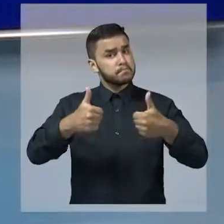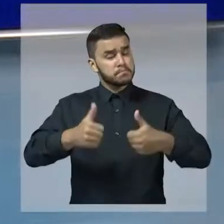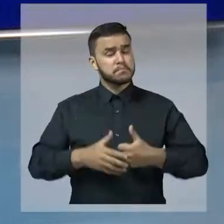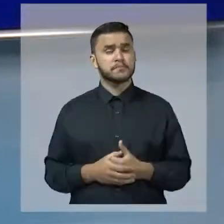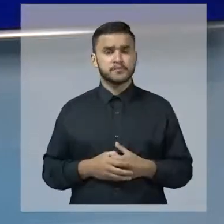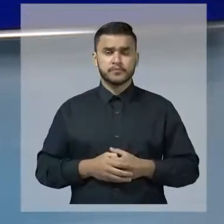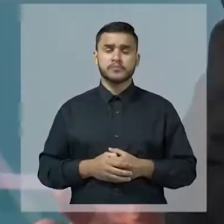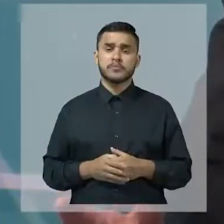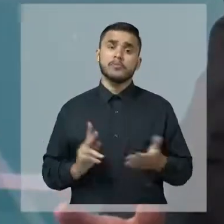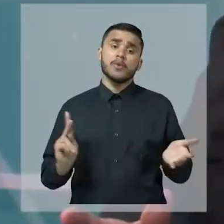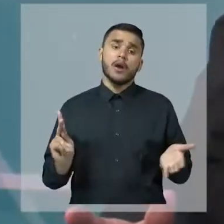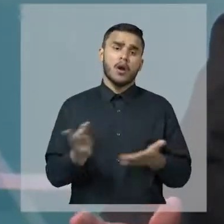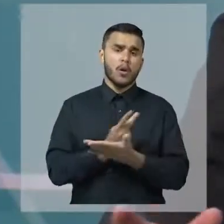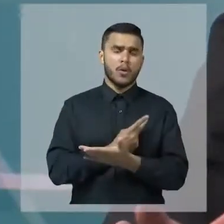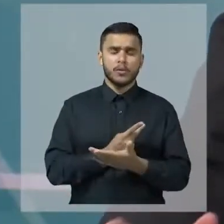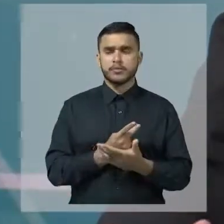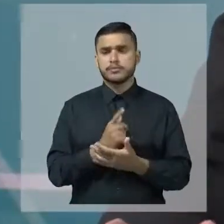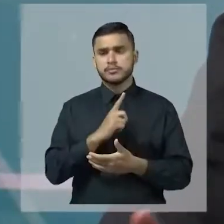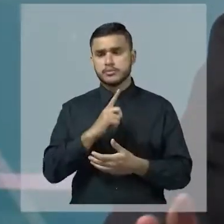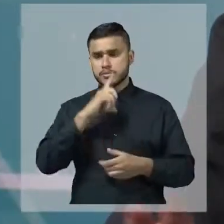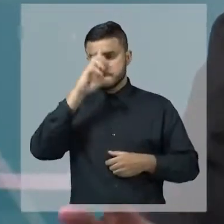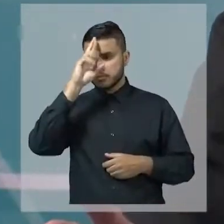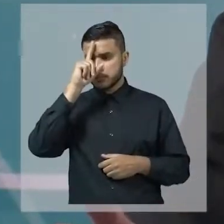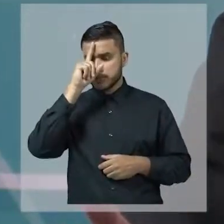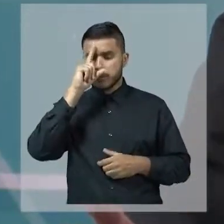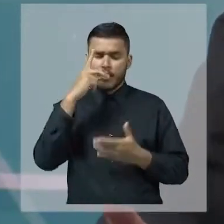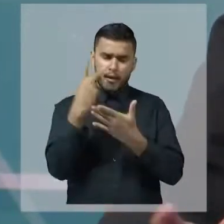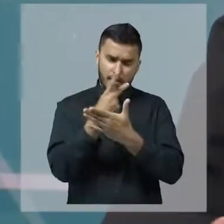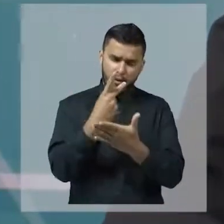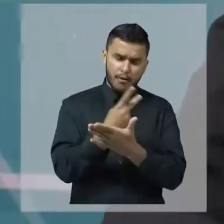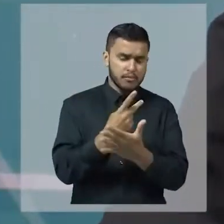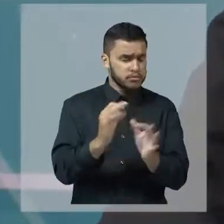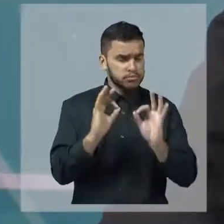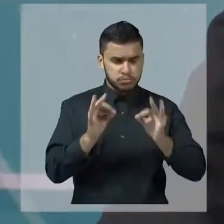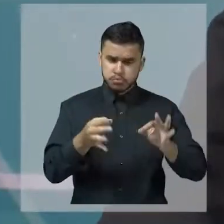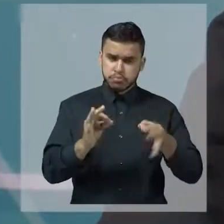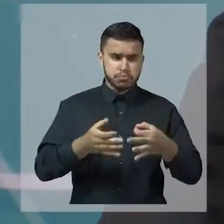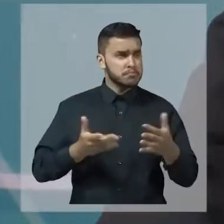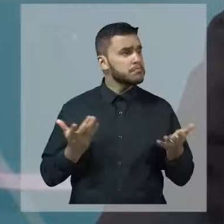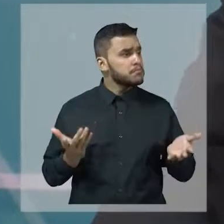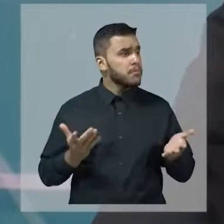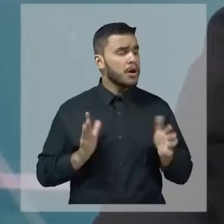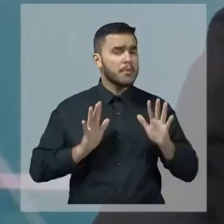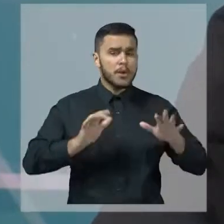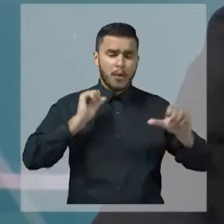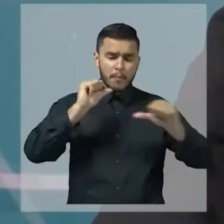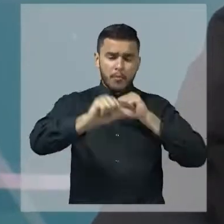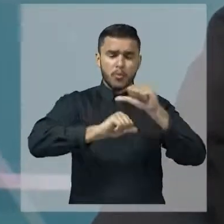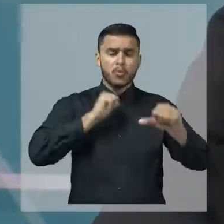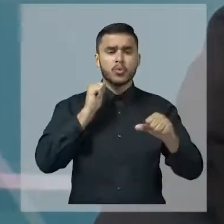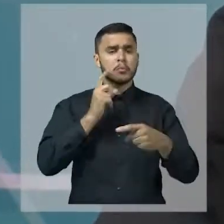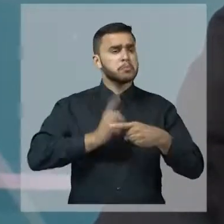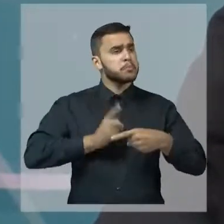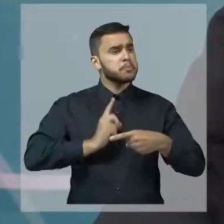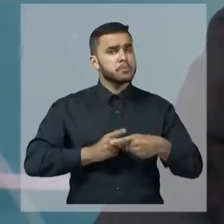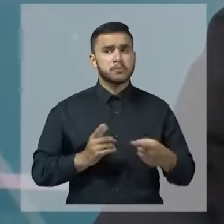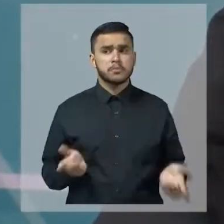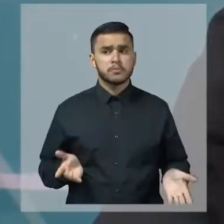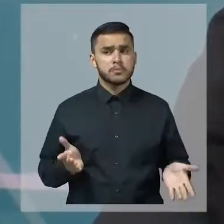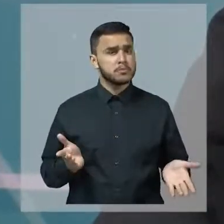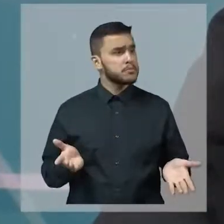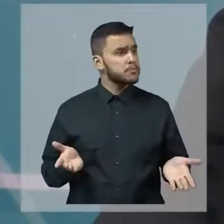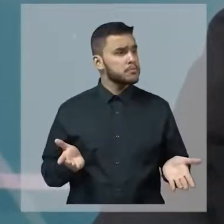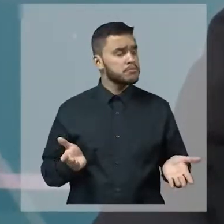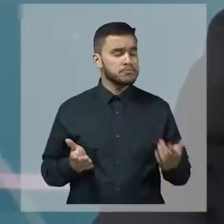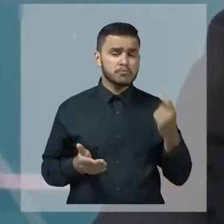Repito, aqui e acolá, com alguns exageros e equívocos, é natural. Mas por que mudar?